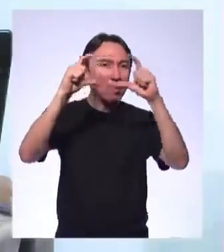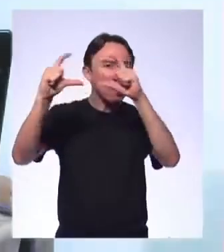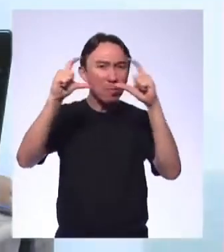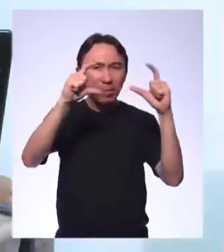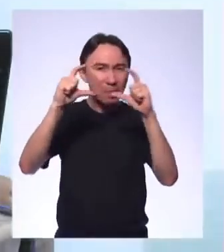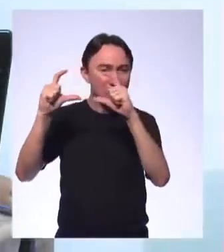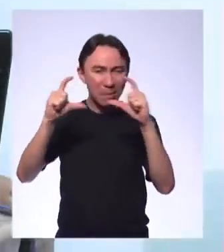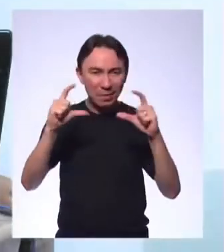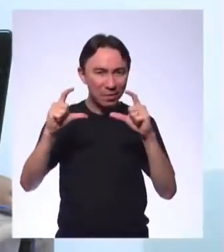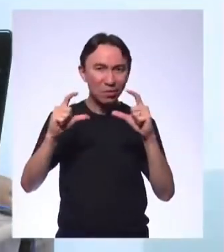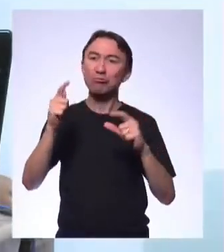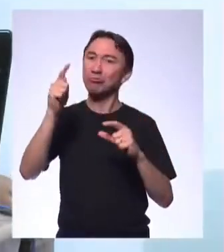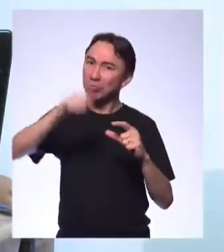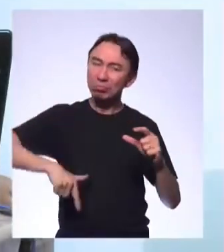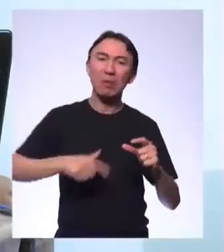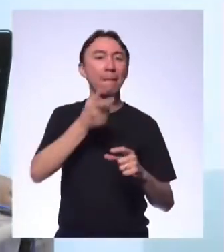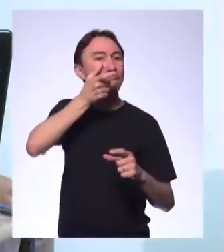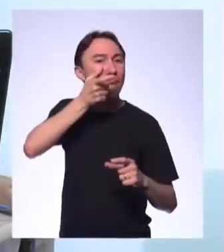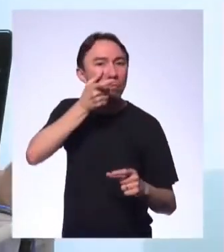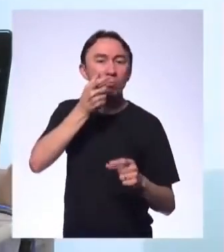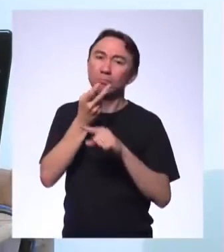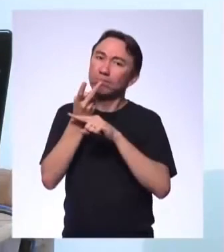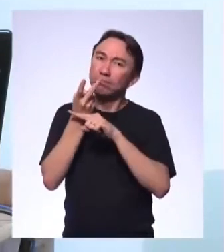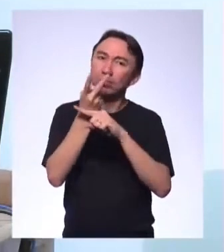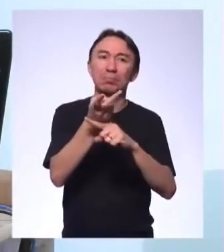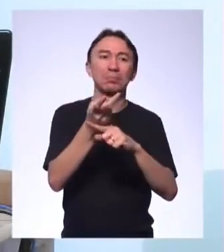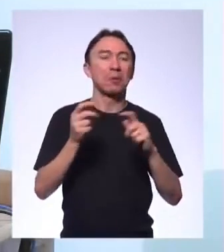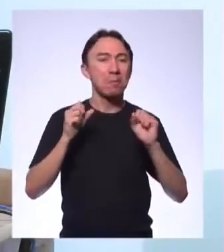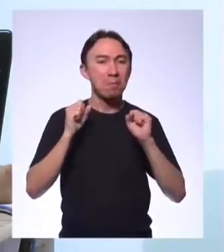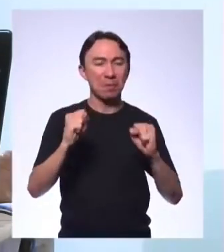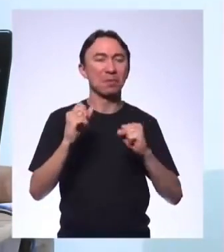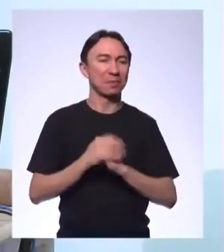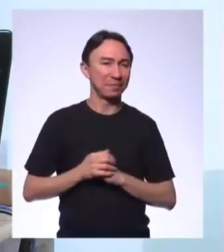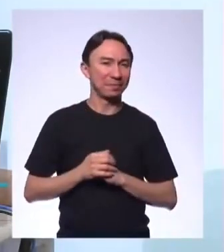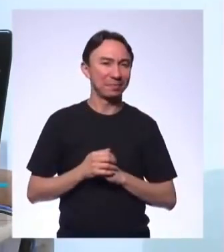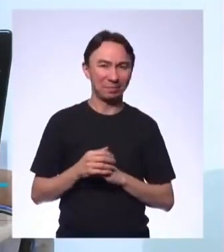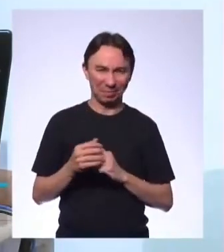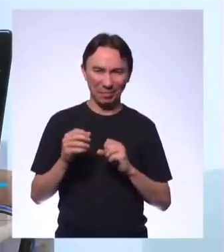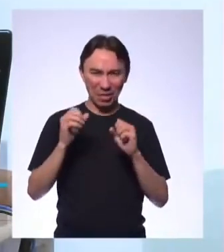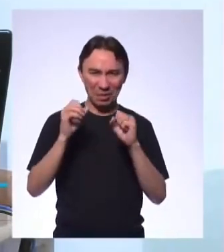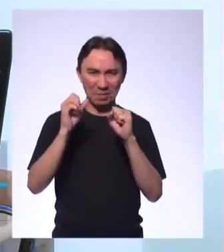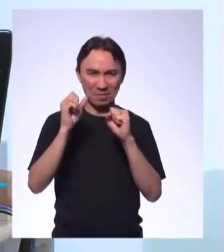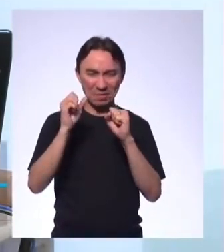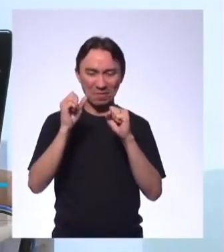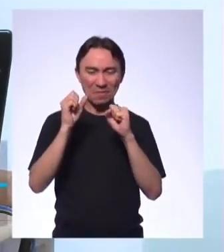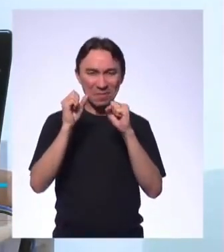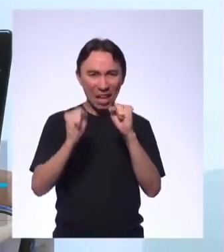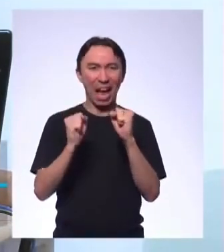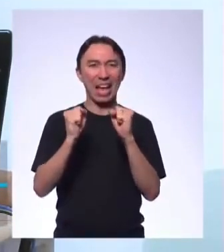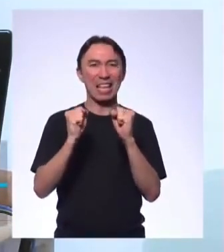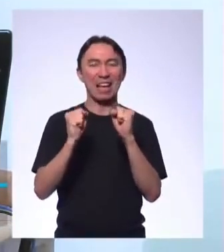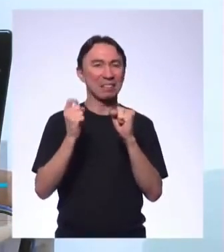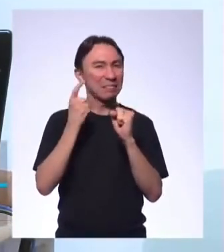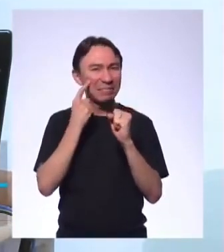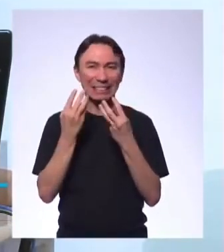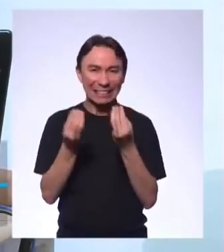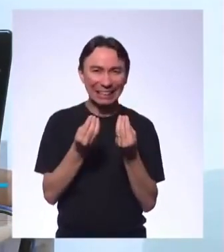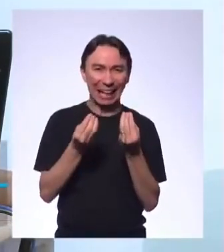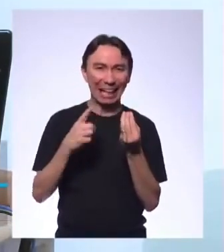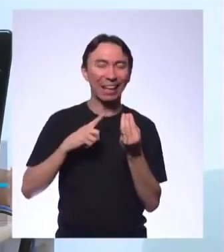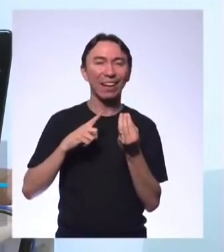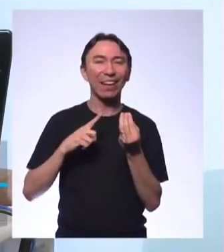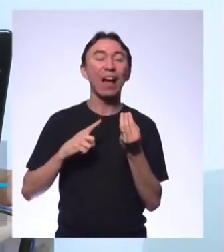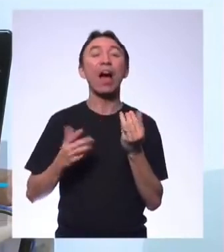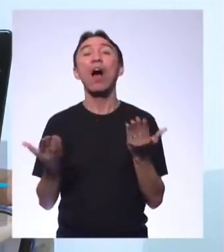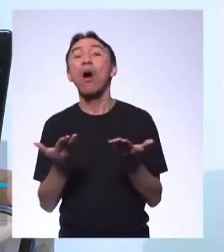aí na tela. Certo, gente? Agora que a gente já fez essa retomada, está aí a recomendação, vamos falar